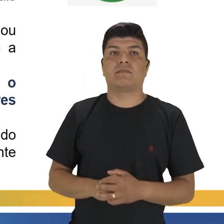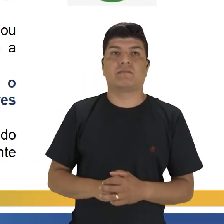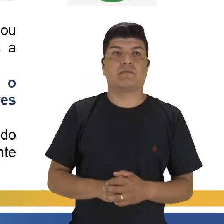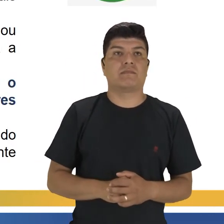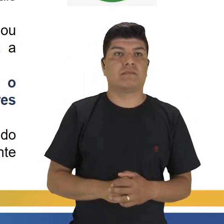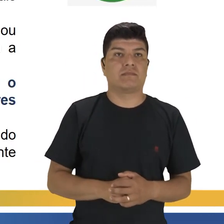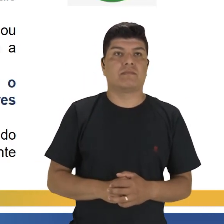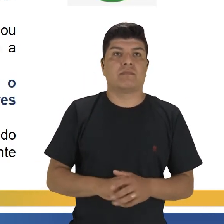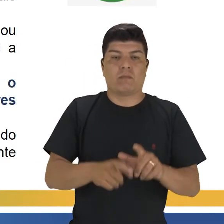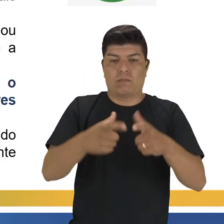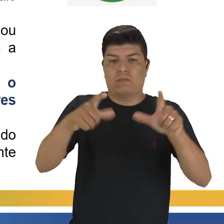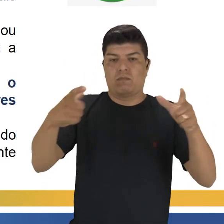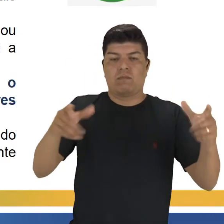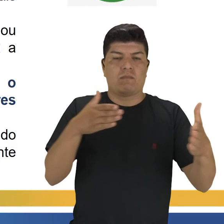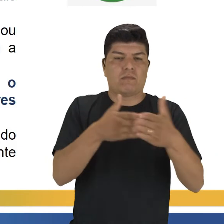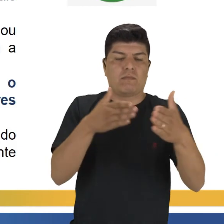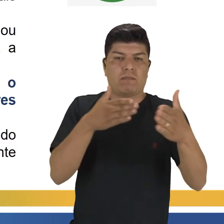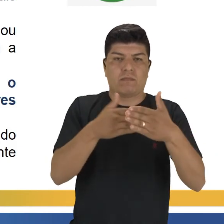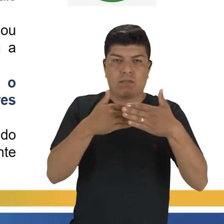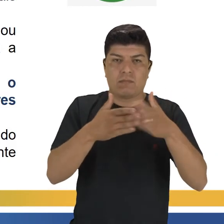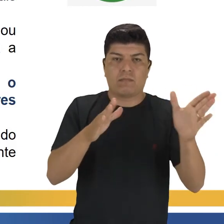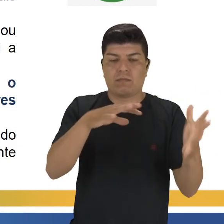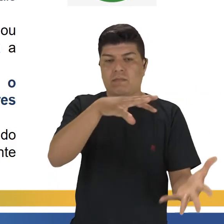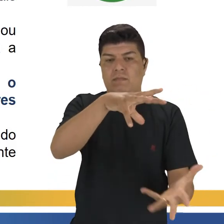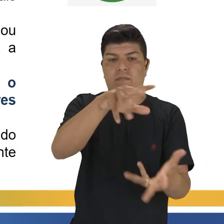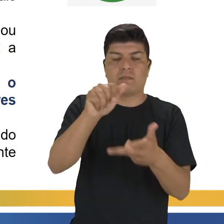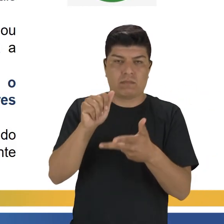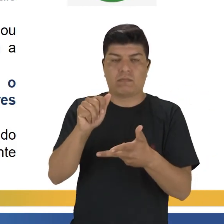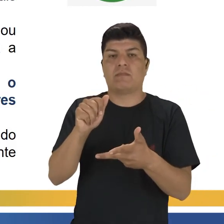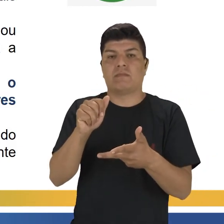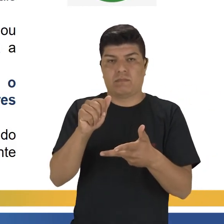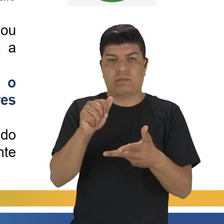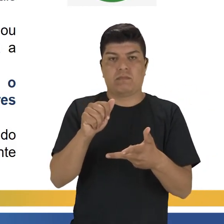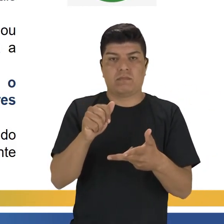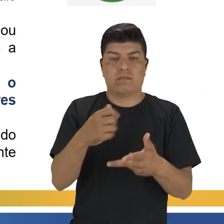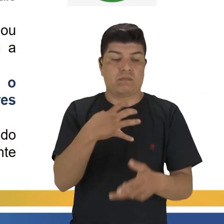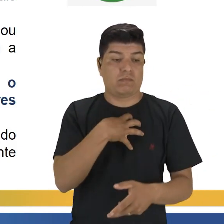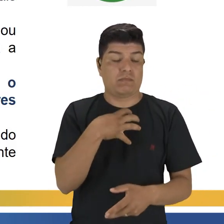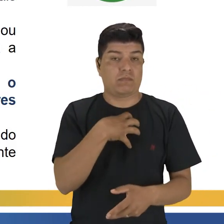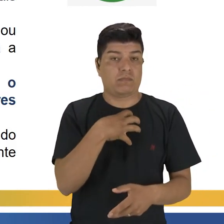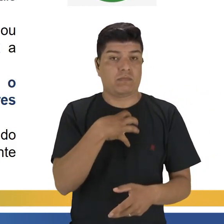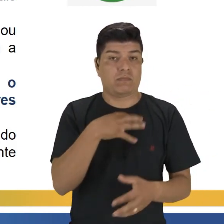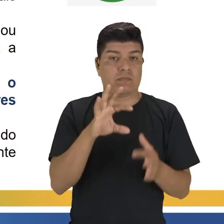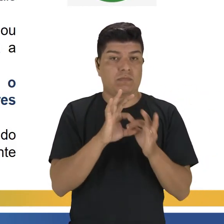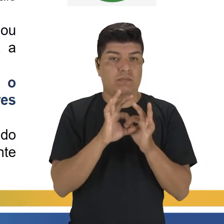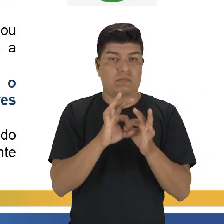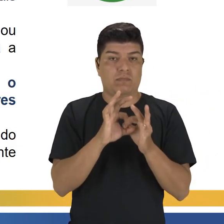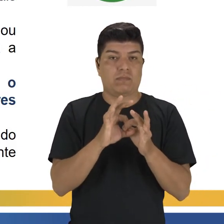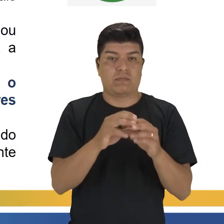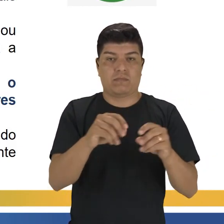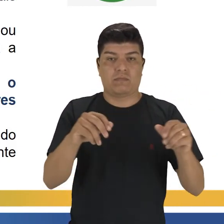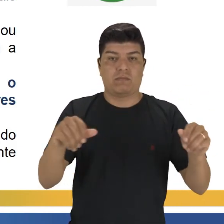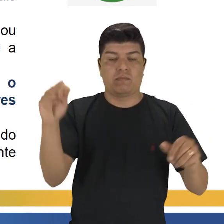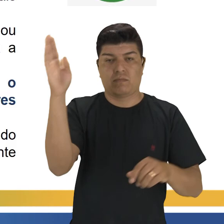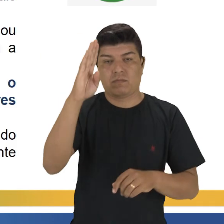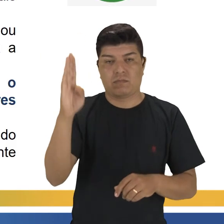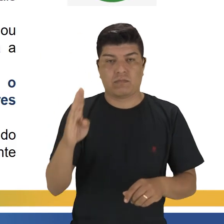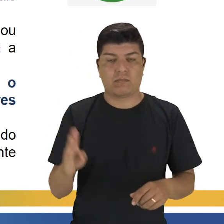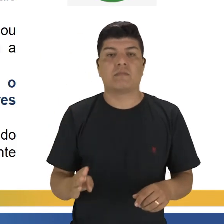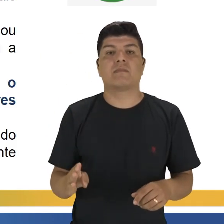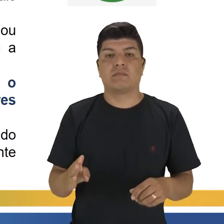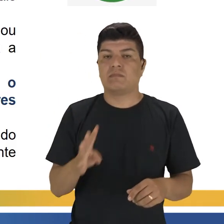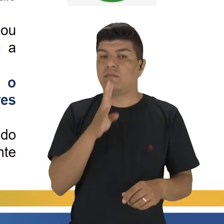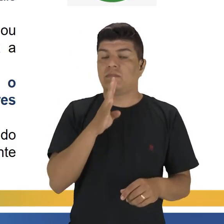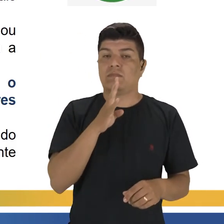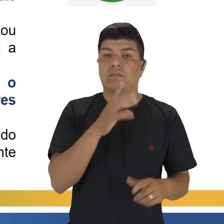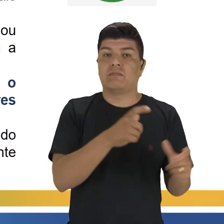a expansão dos limites geográficos da terra, que promoveu o sentimento de unidade e do território nacional e deu